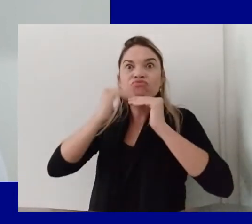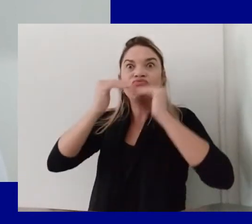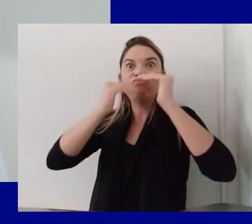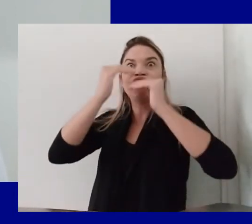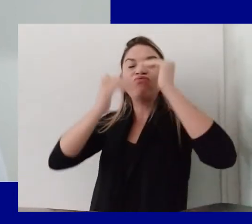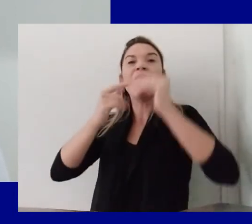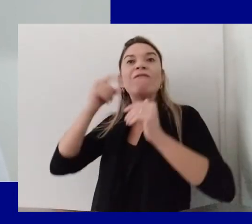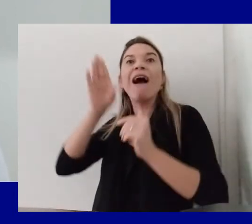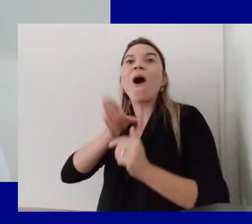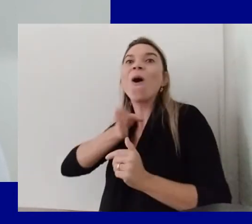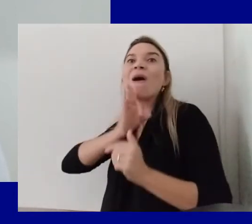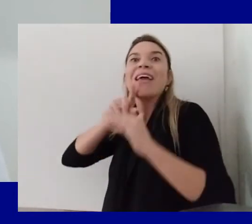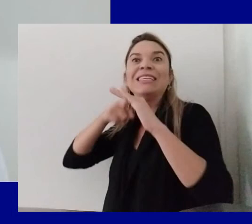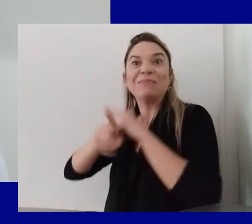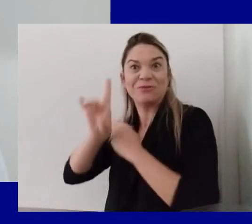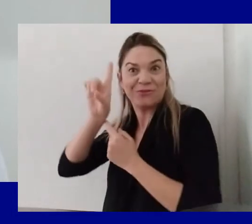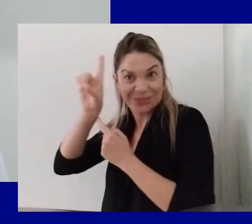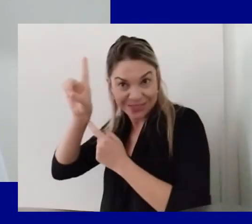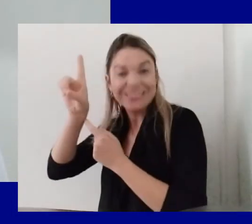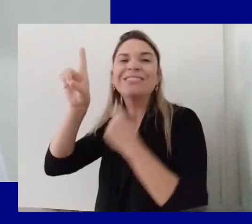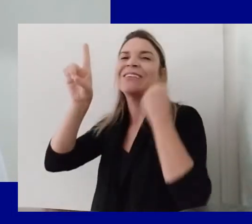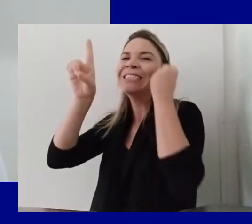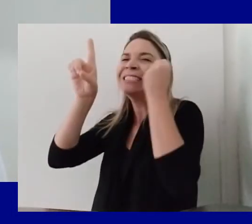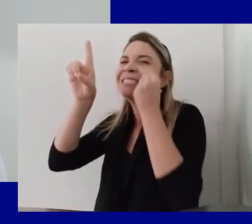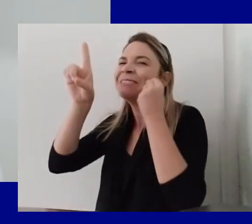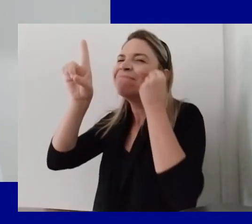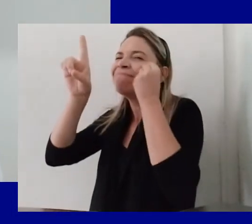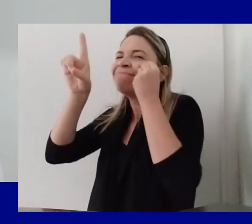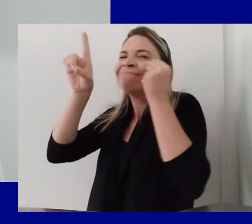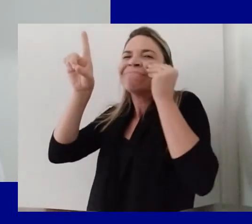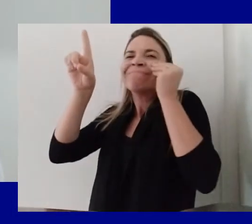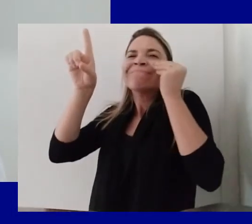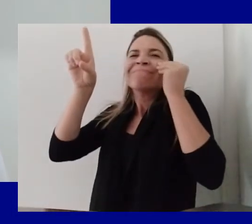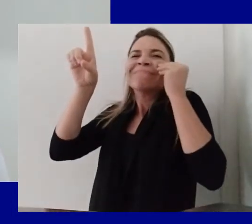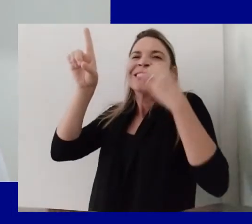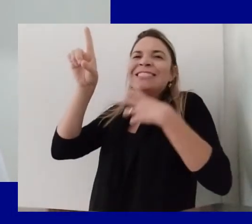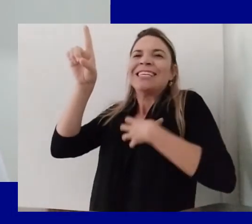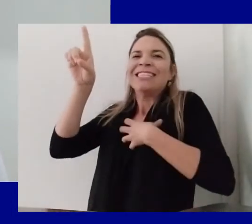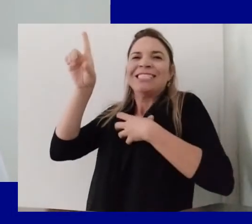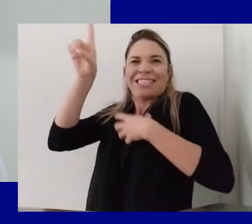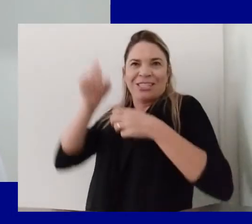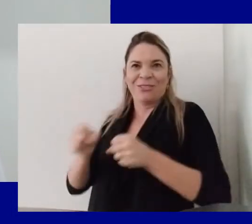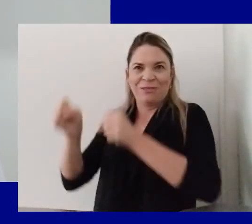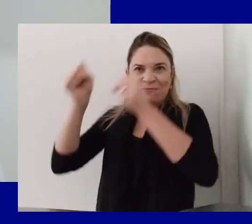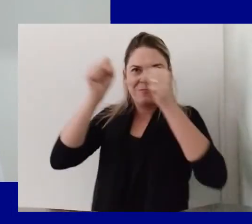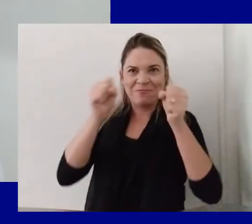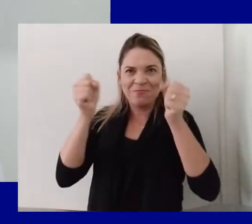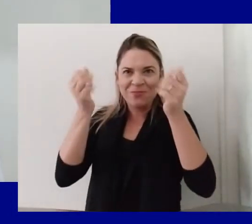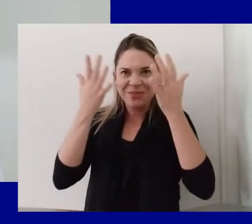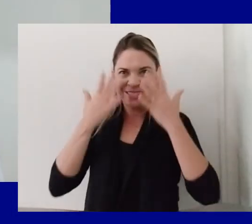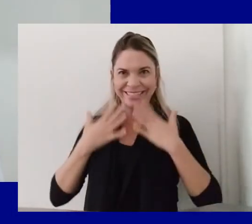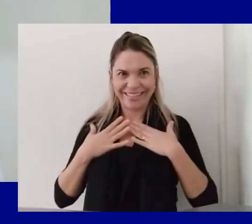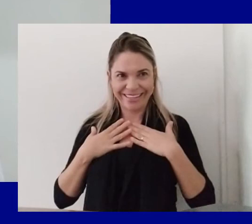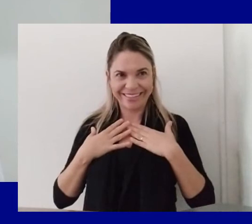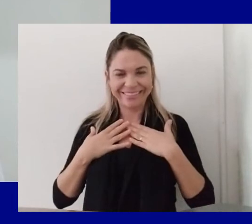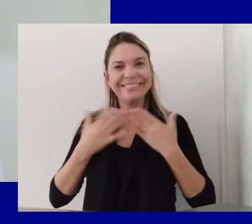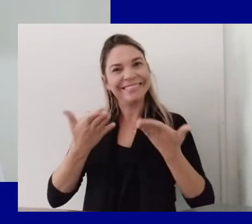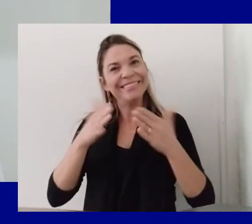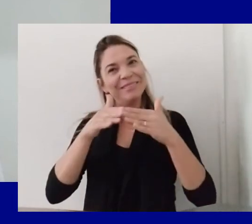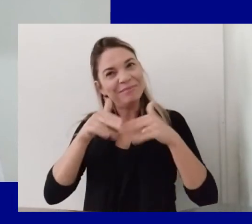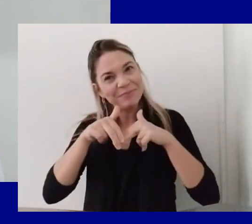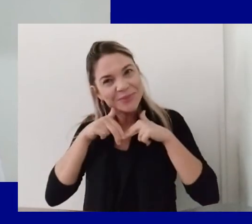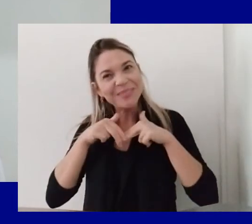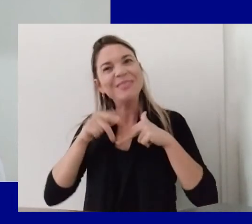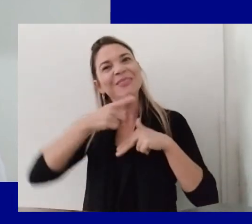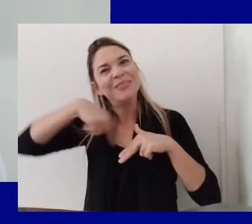a Deus e você vai experimentar o poder de Deus. É por isso que nós devemos orar. Por